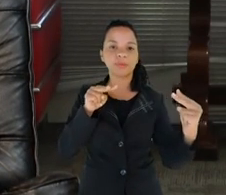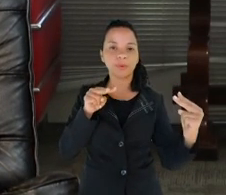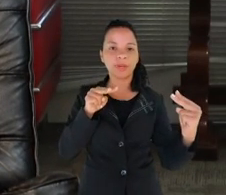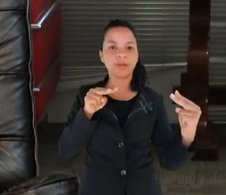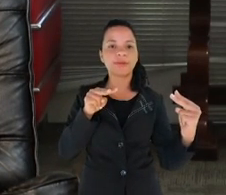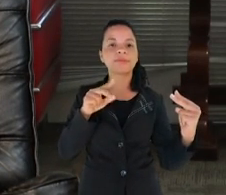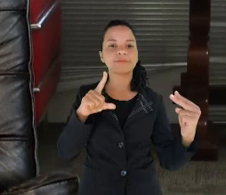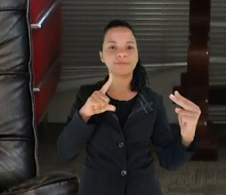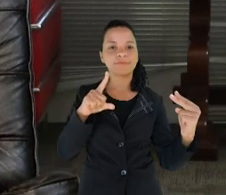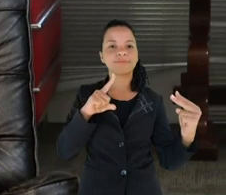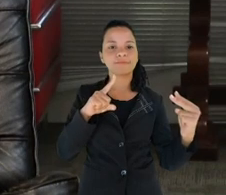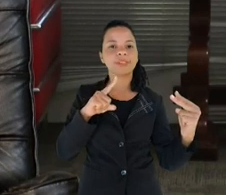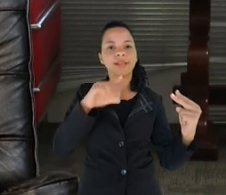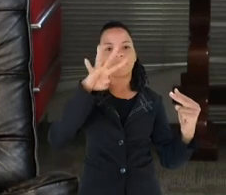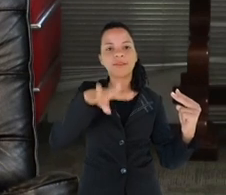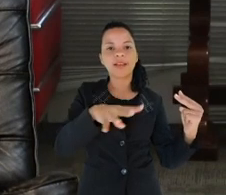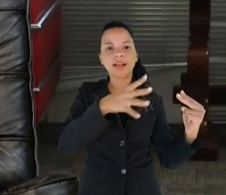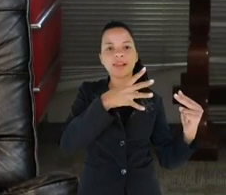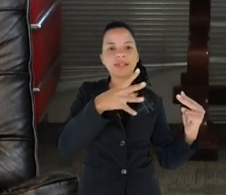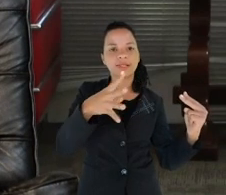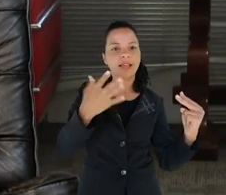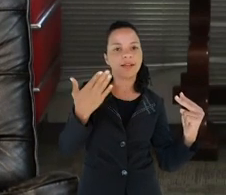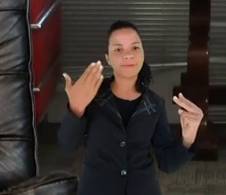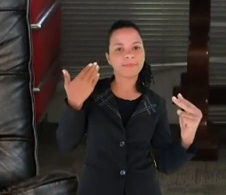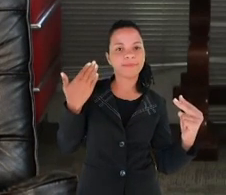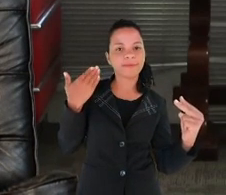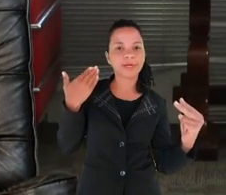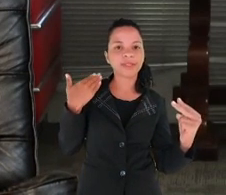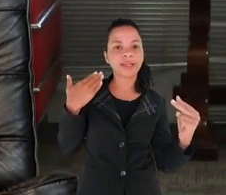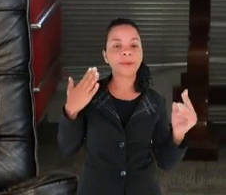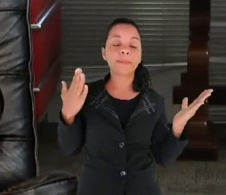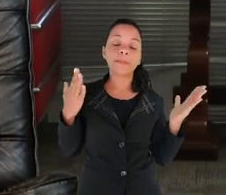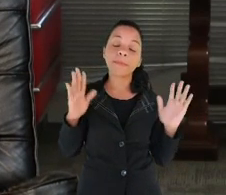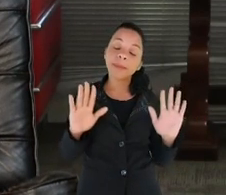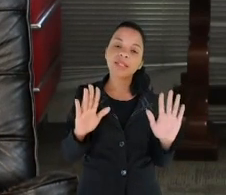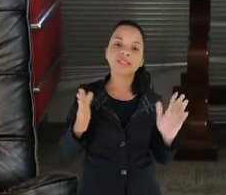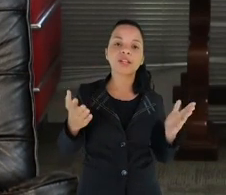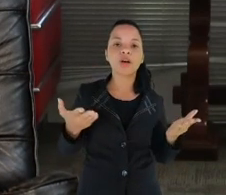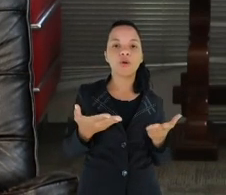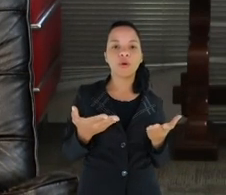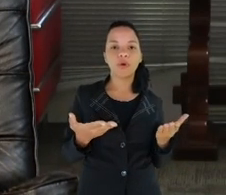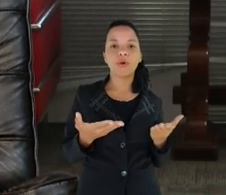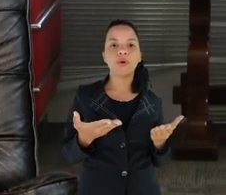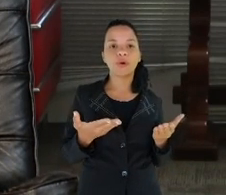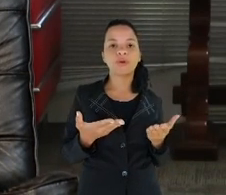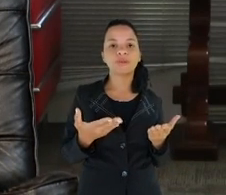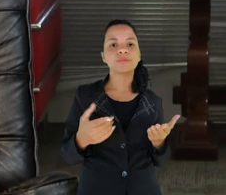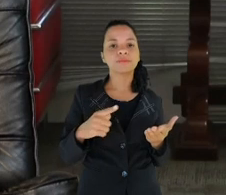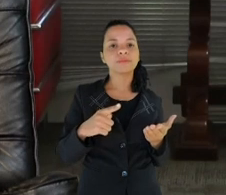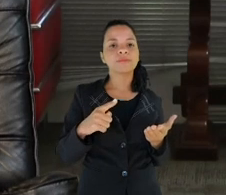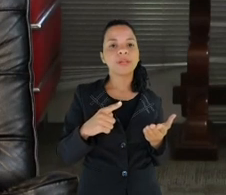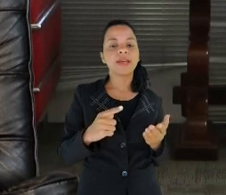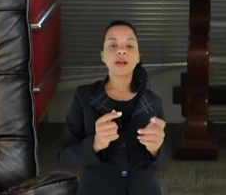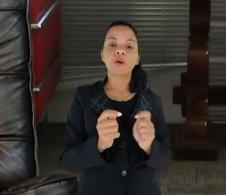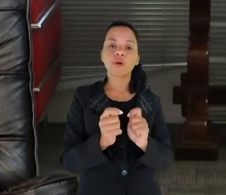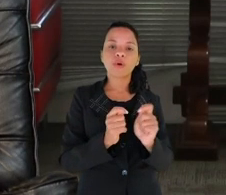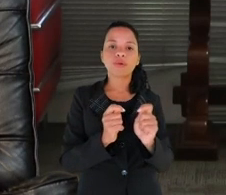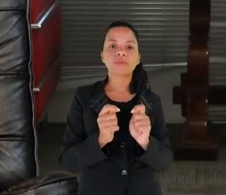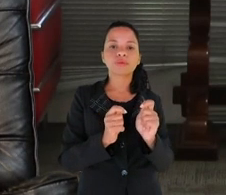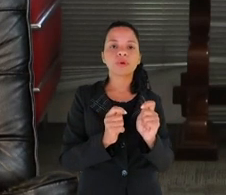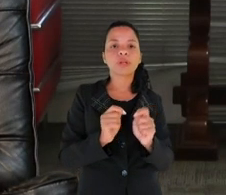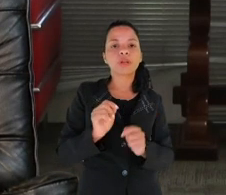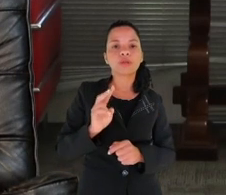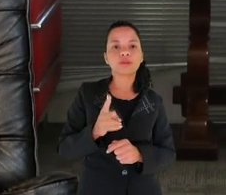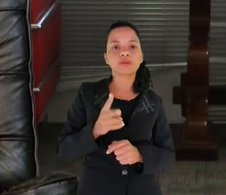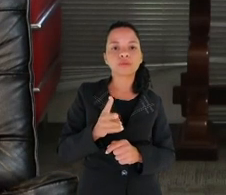durante o calendário anterior e que atualmente, com o abrandamento das medidas restritivas, passaram a modelo